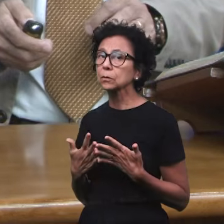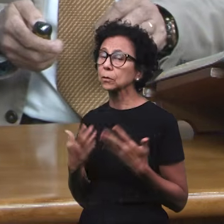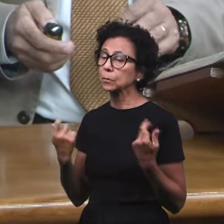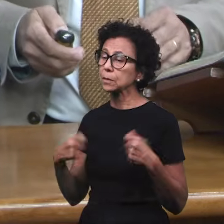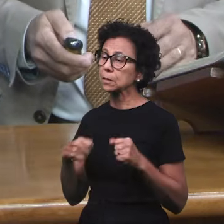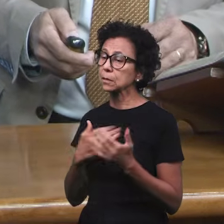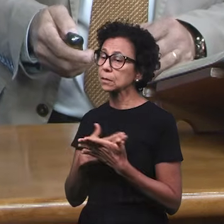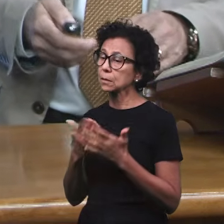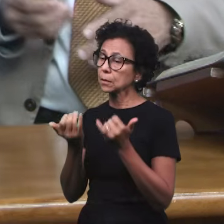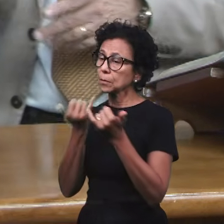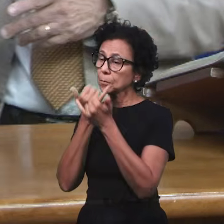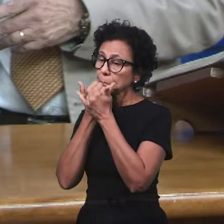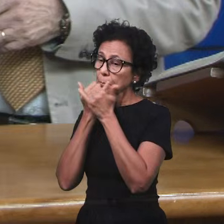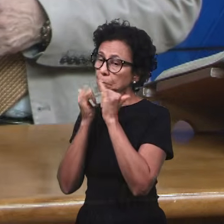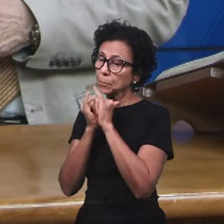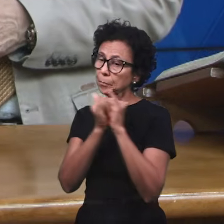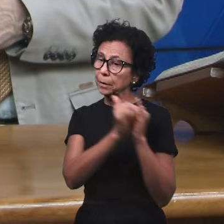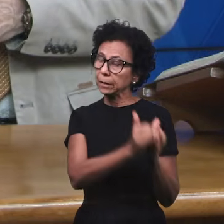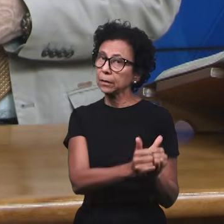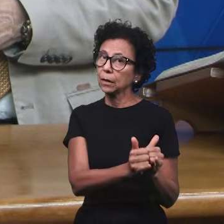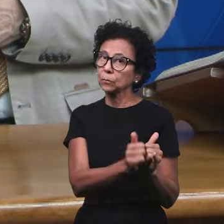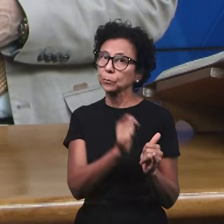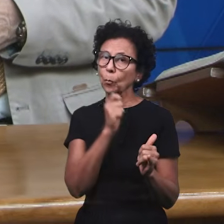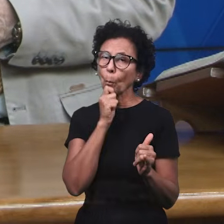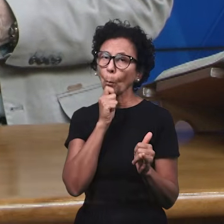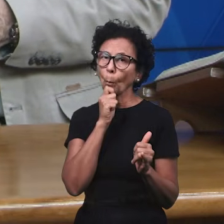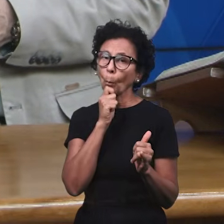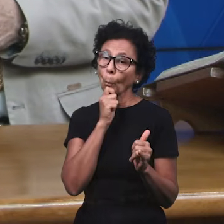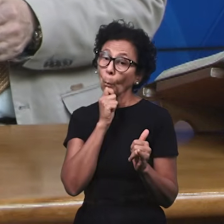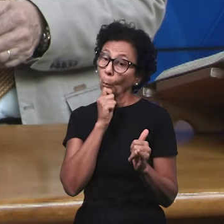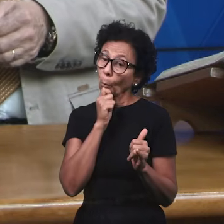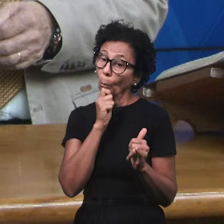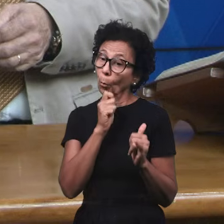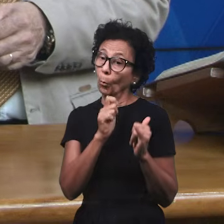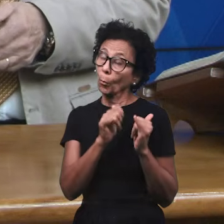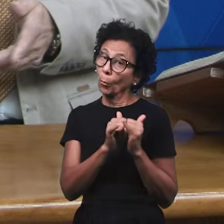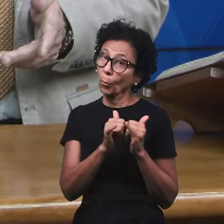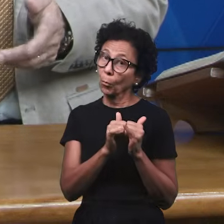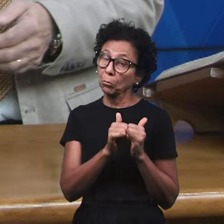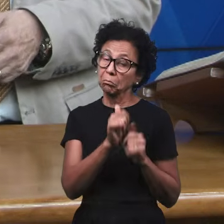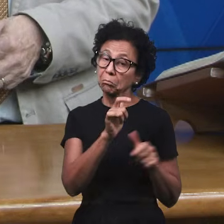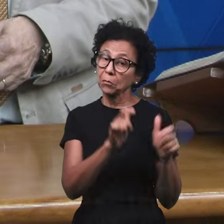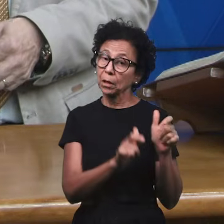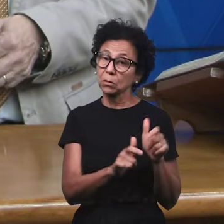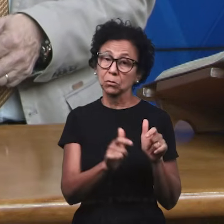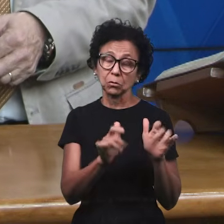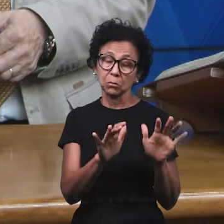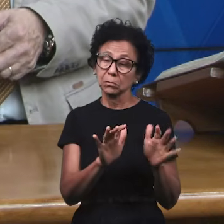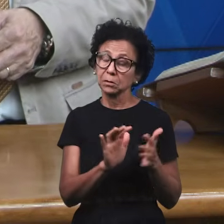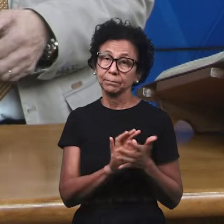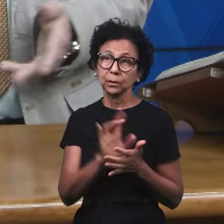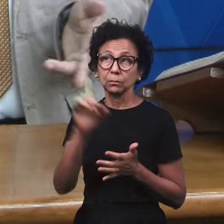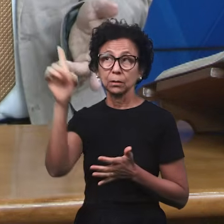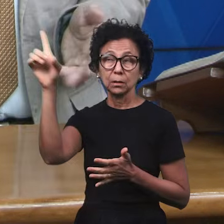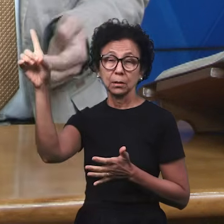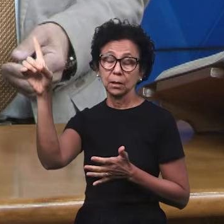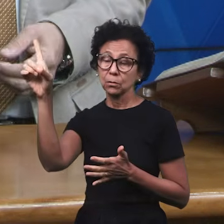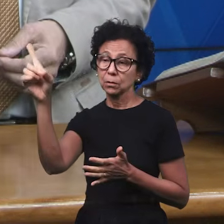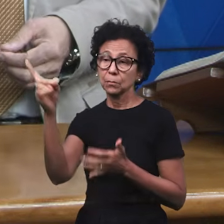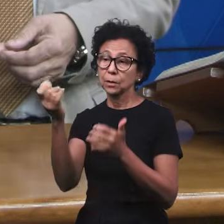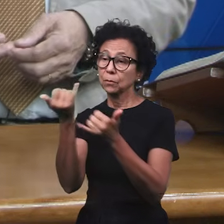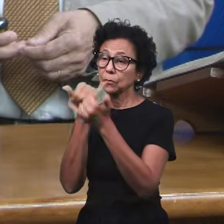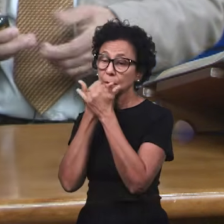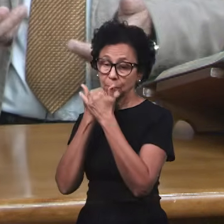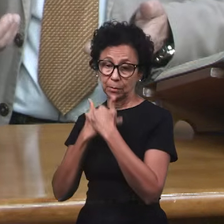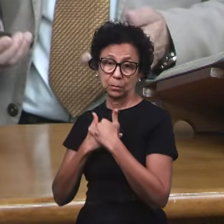Sem perdão do nosso irmão ou de alguém, nós não temos o perdão do Senhor. Como podemos chegar